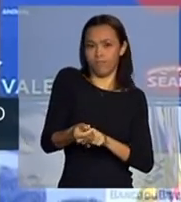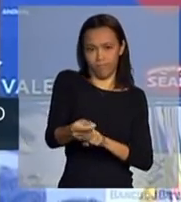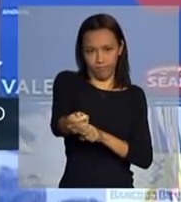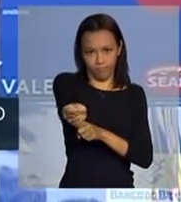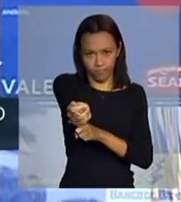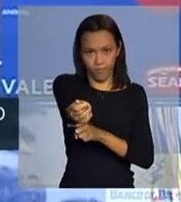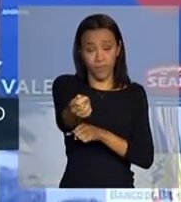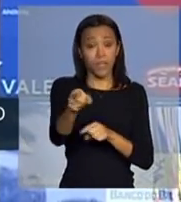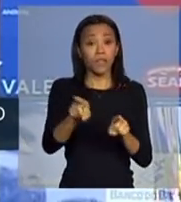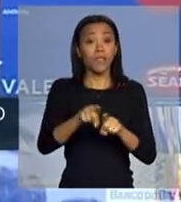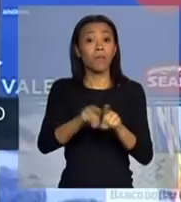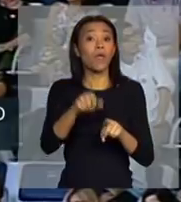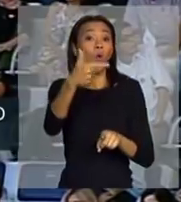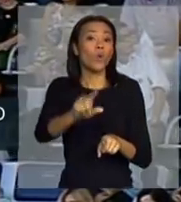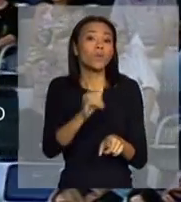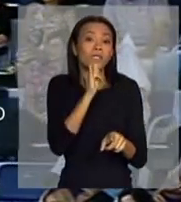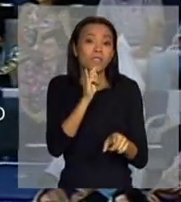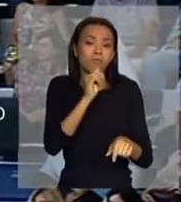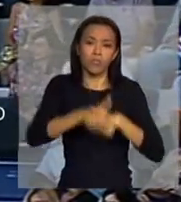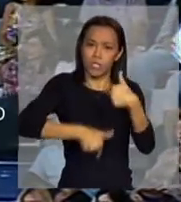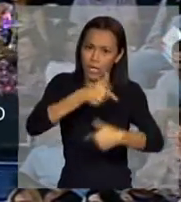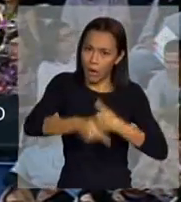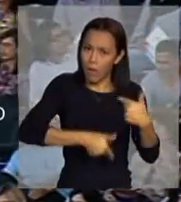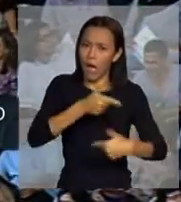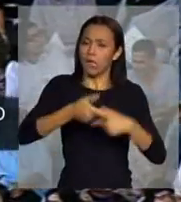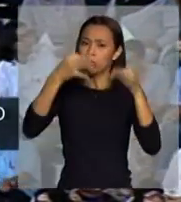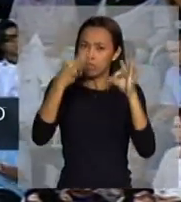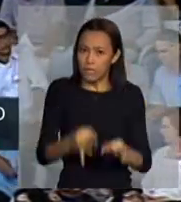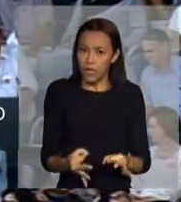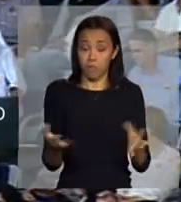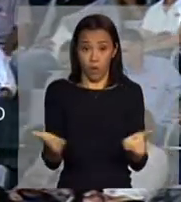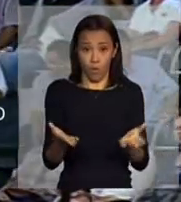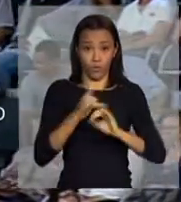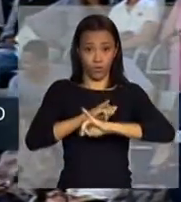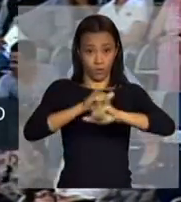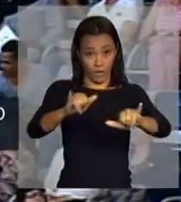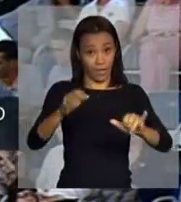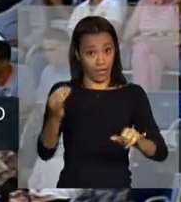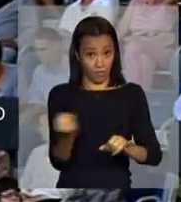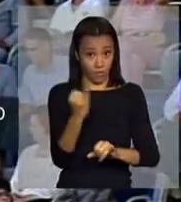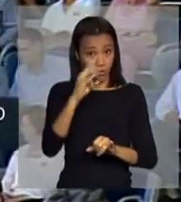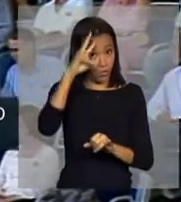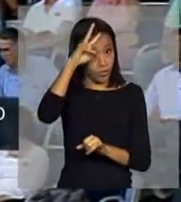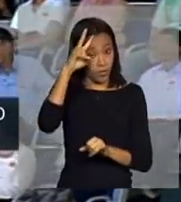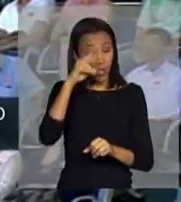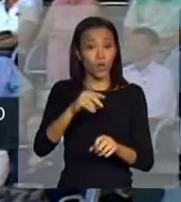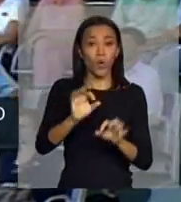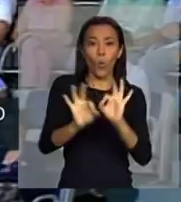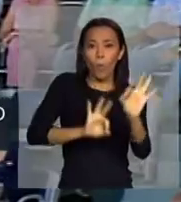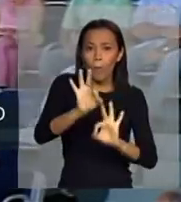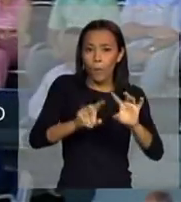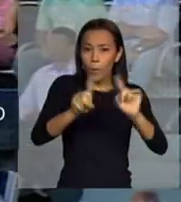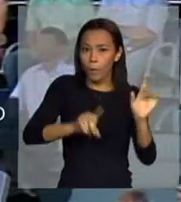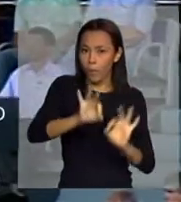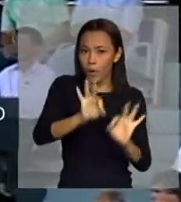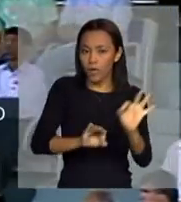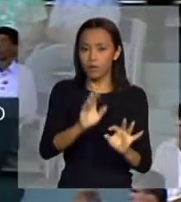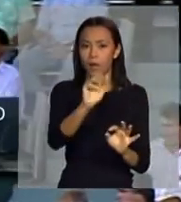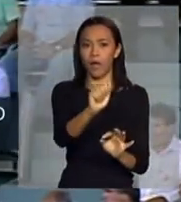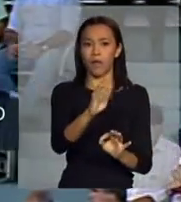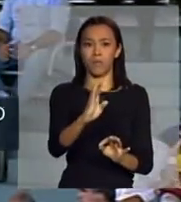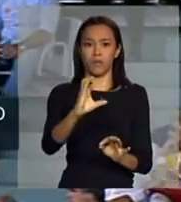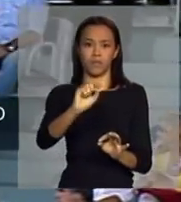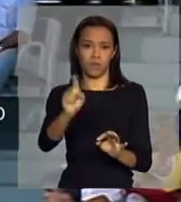como exemplo de atuação estratégica correta para esse momento histórico o Plano ABC do Ministério da